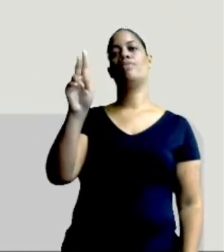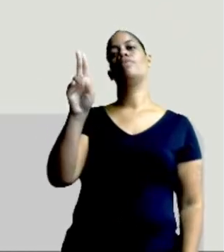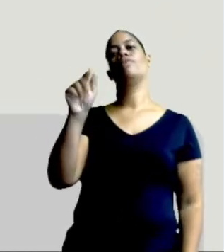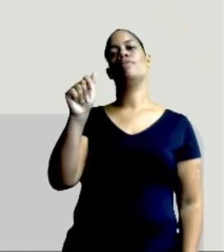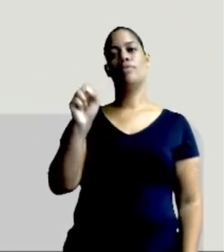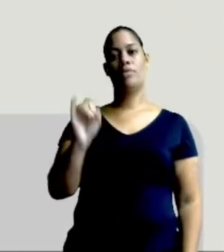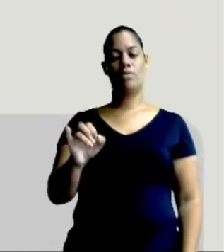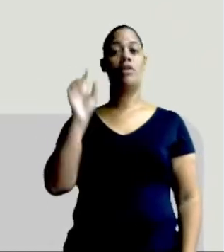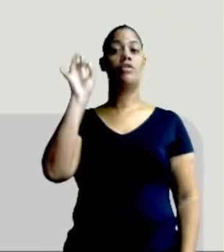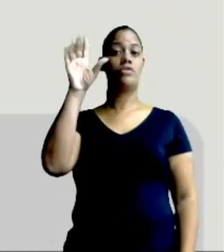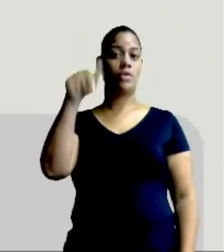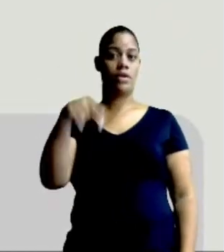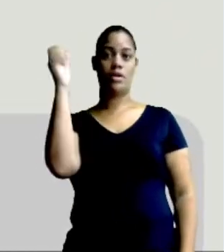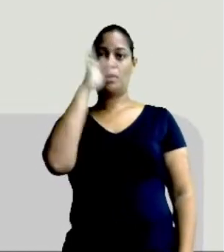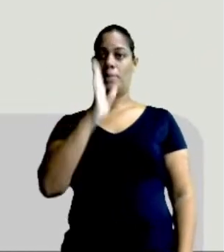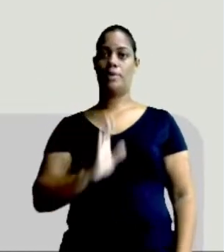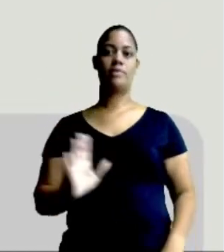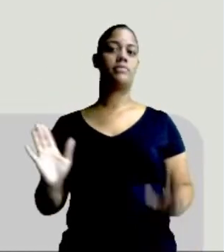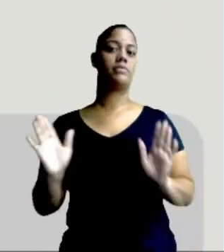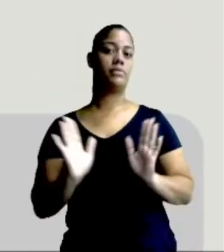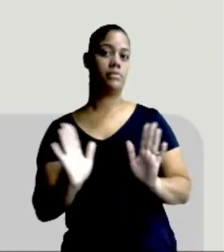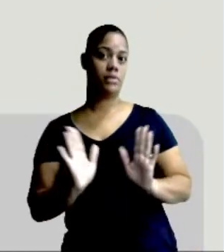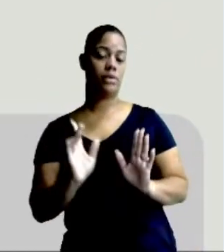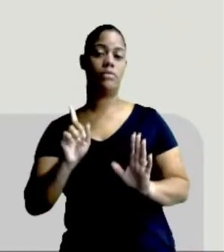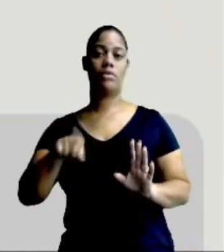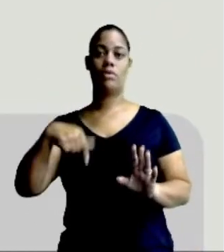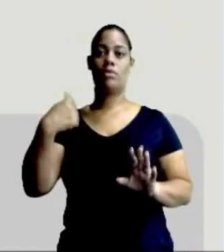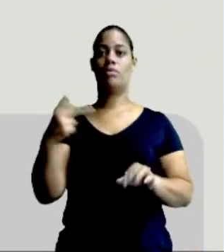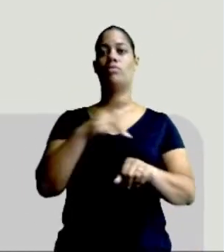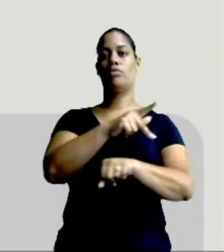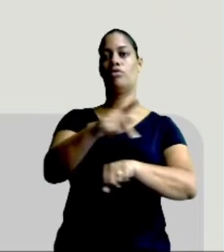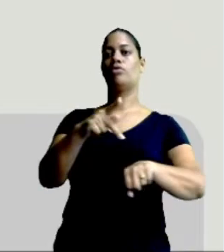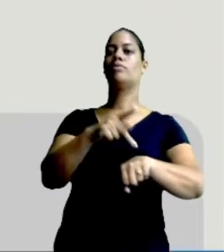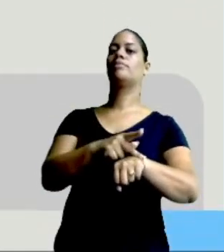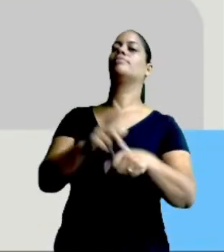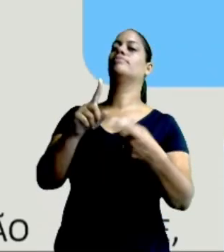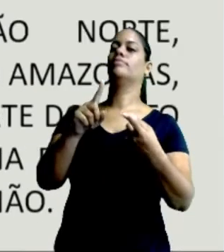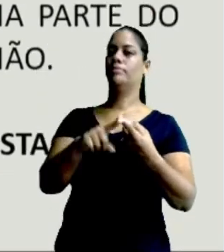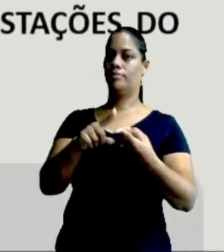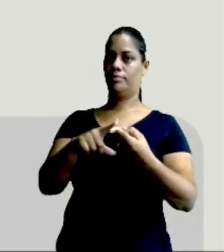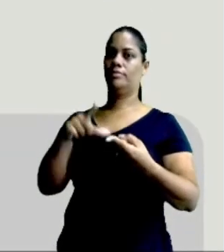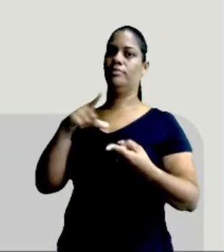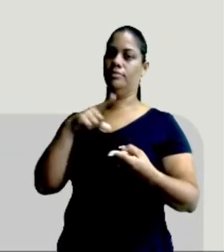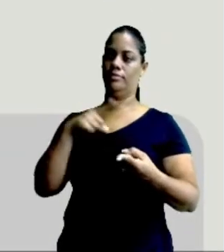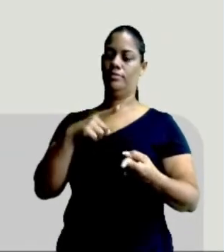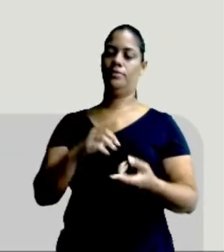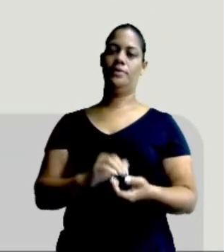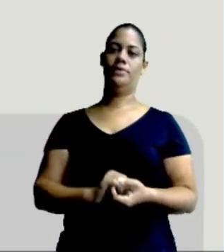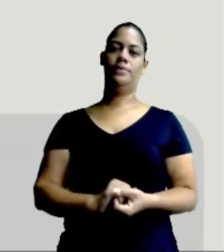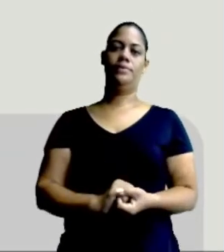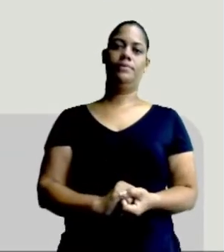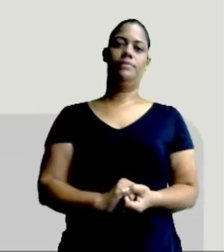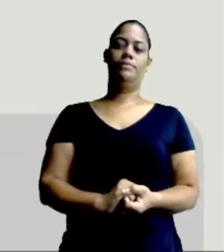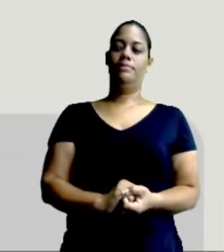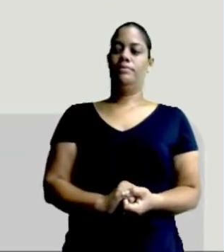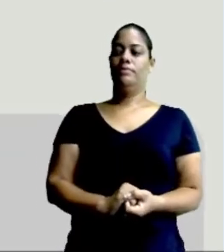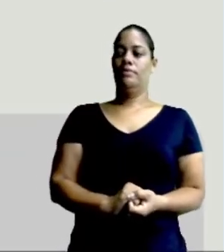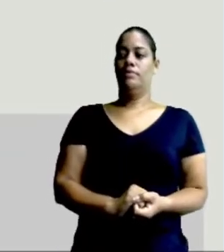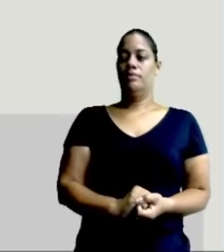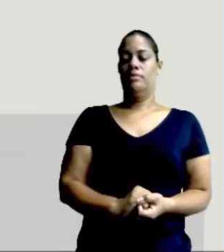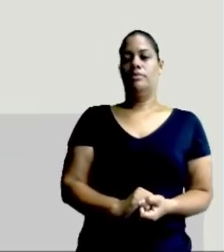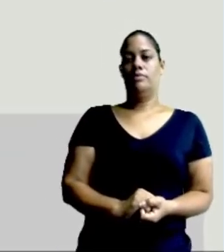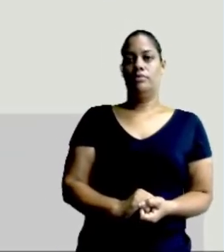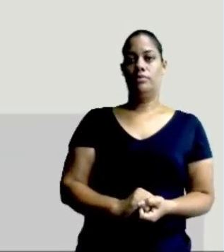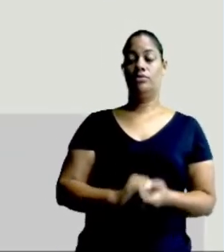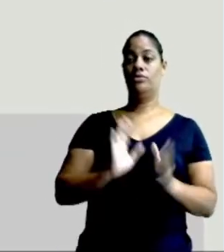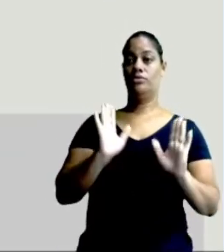aqui no Brasil. Ela começa aqui no Brasil e a gente tem ela até a Argentina e o Uruguai. Já com o